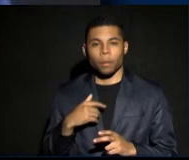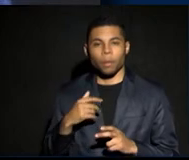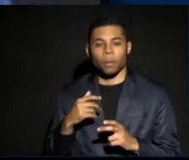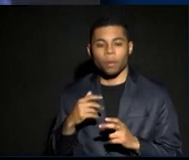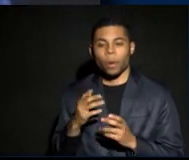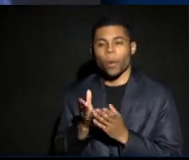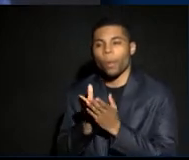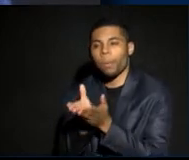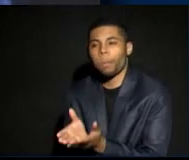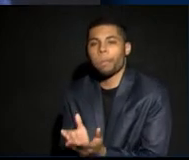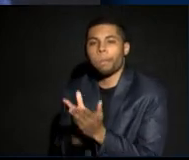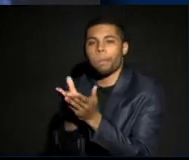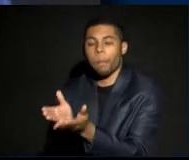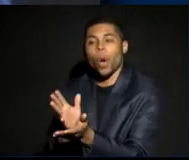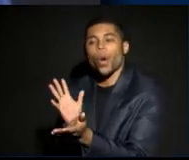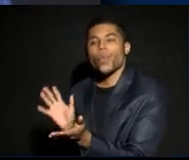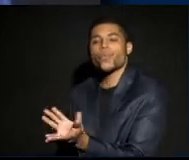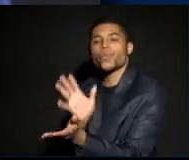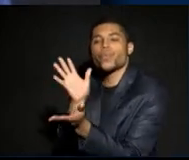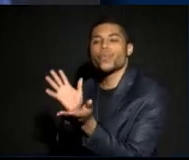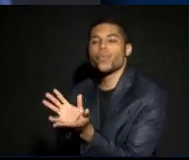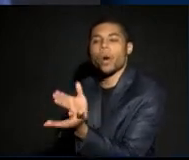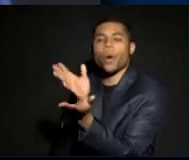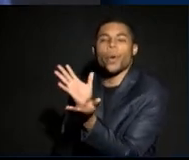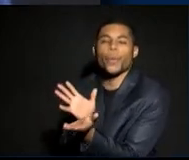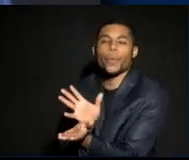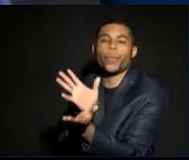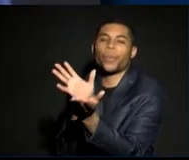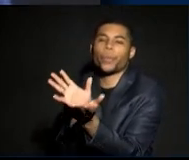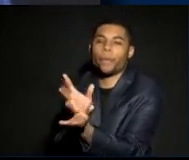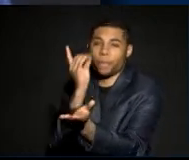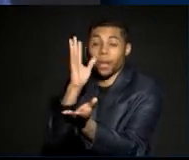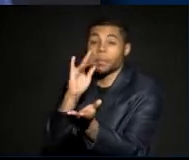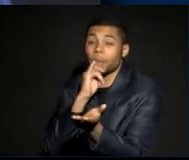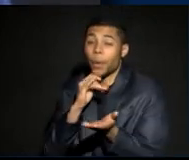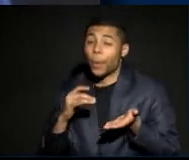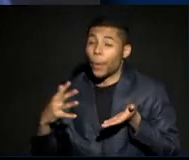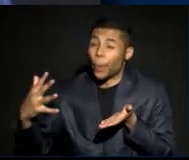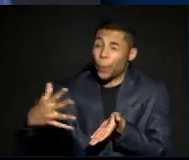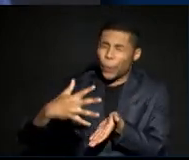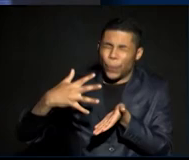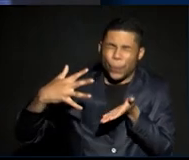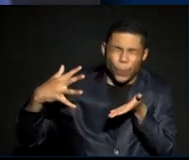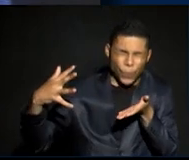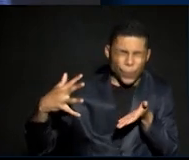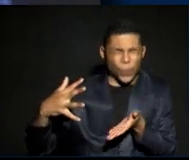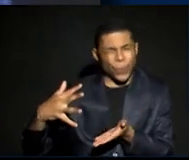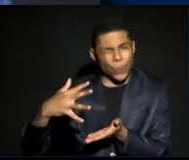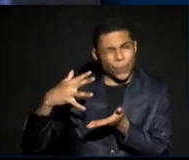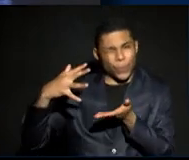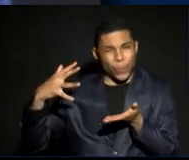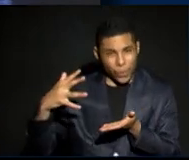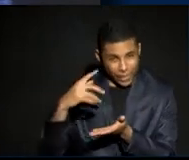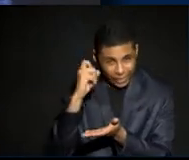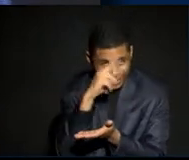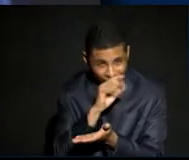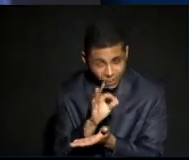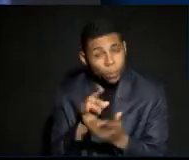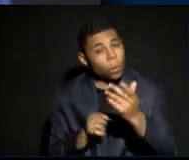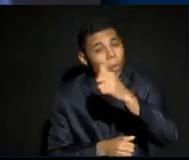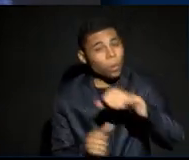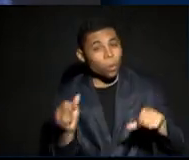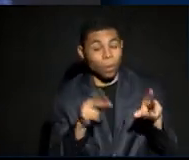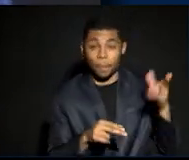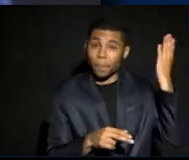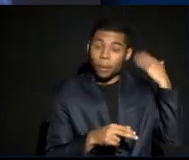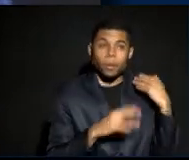barco quanto todo o vento sopra a favor é fácil e no passado vento soprava favor e as alavancas o crescimento estrutural deixaram-se acionados